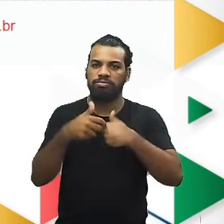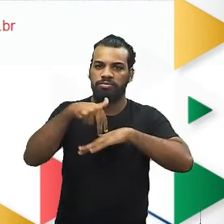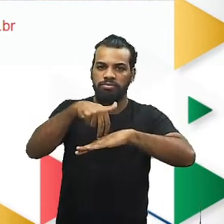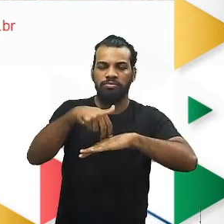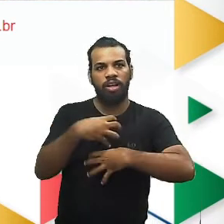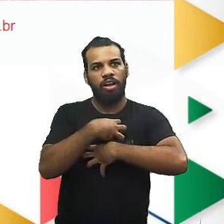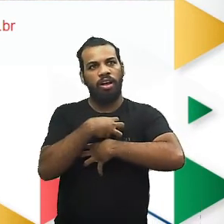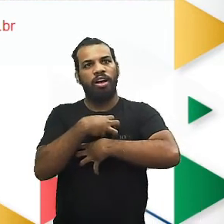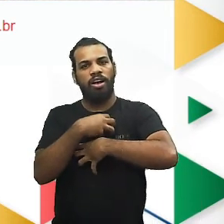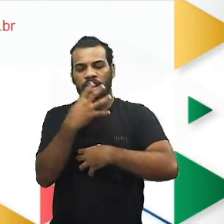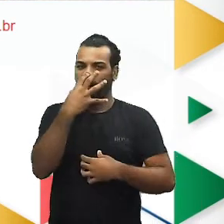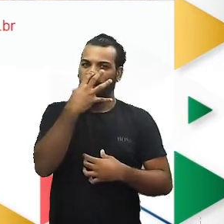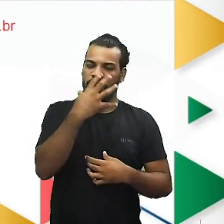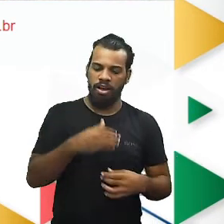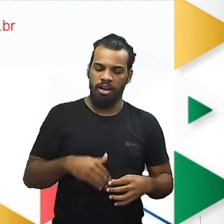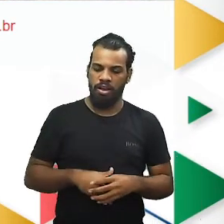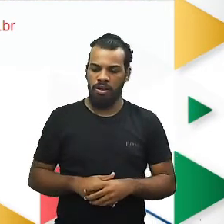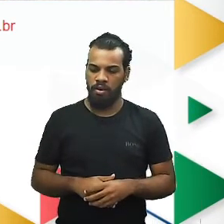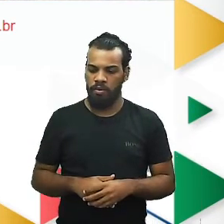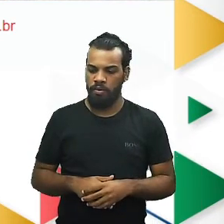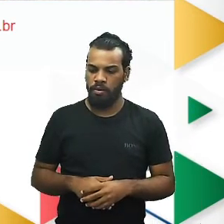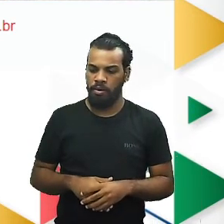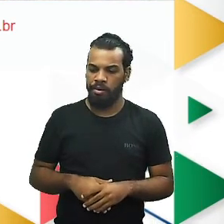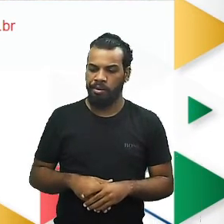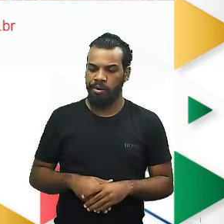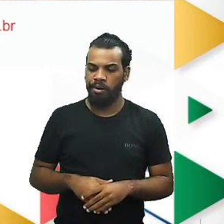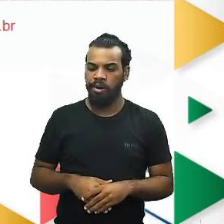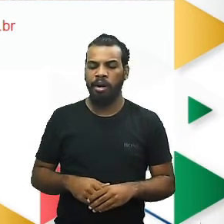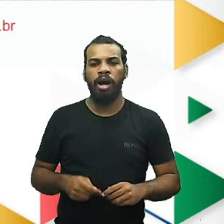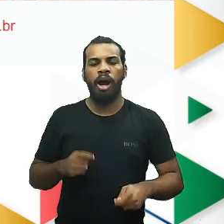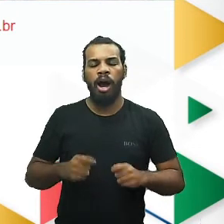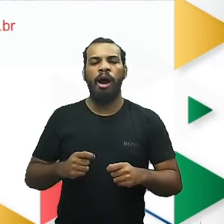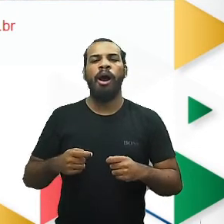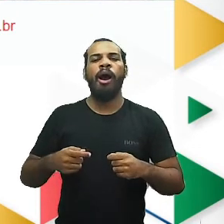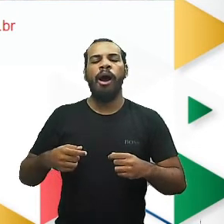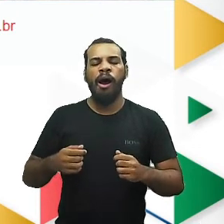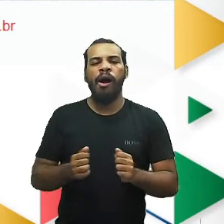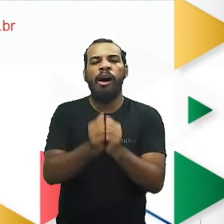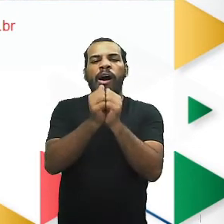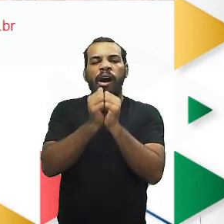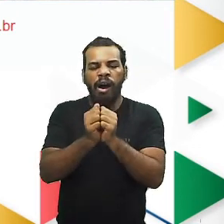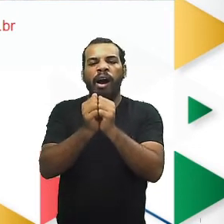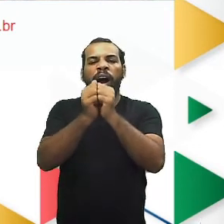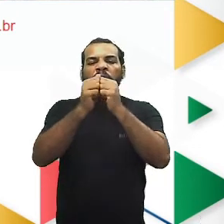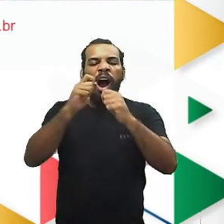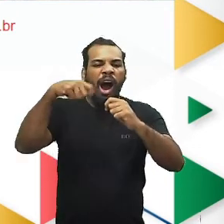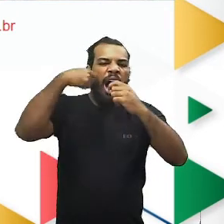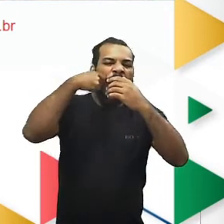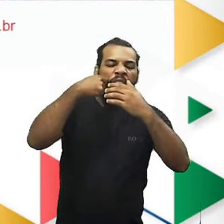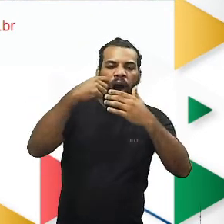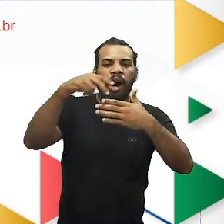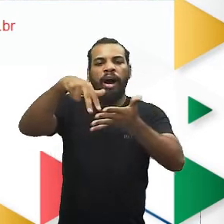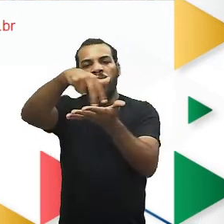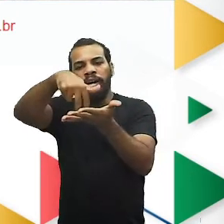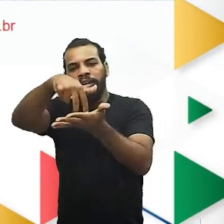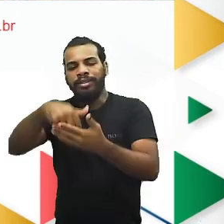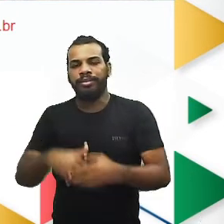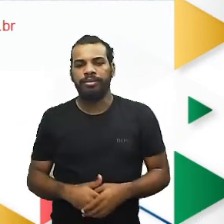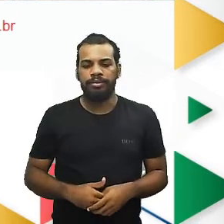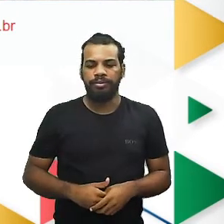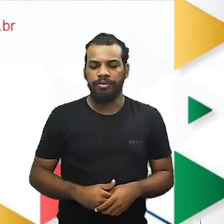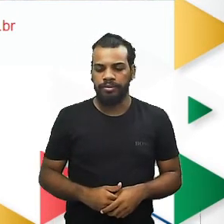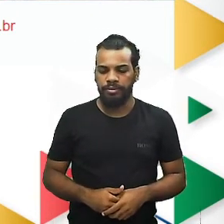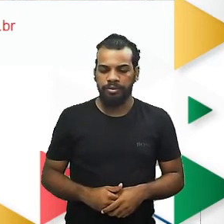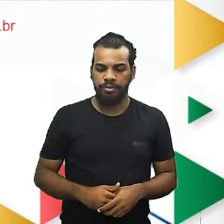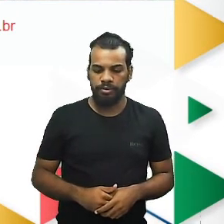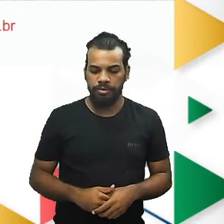alguns espetáculos têm a orquestra lá, a banda, que vai tocar ao vivo junto com os atores, cantores, dançarinos, né? Ou